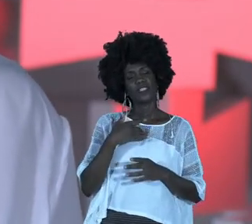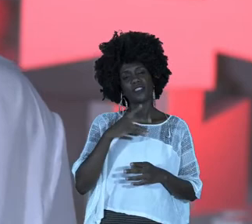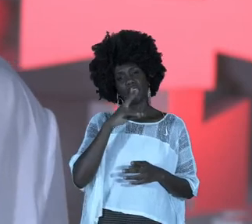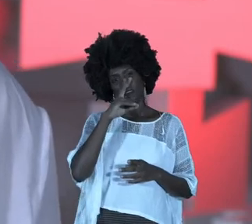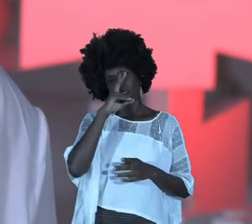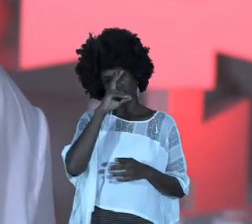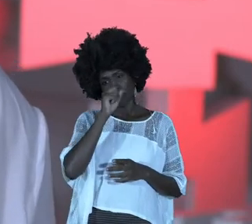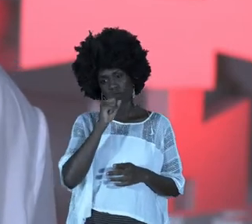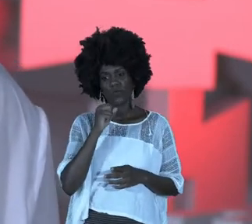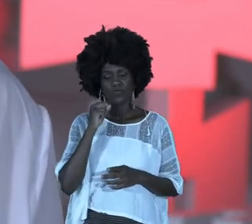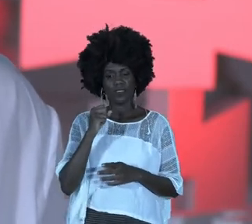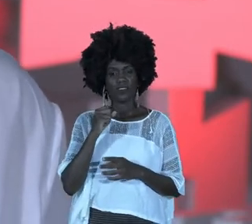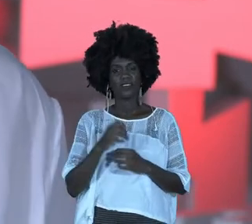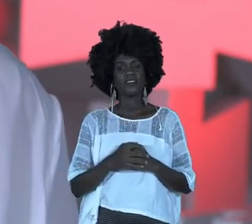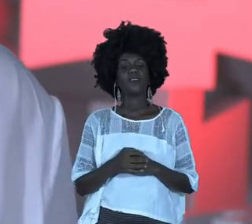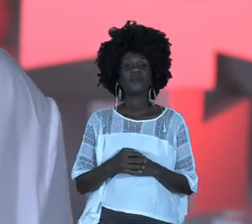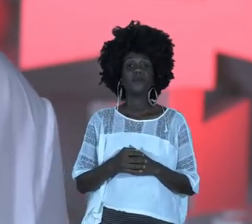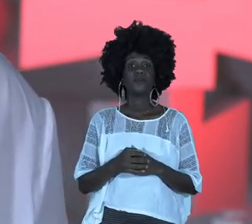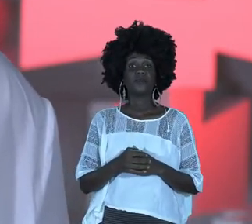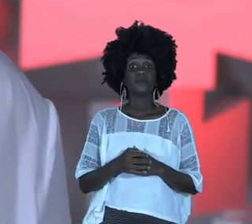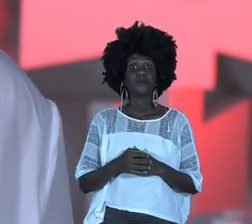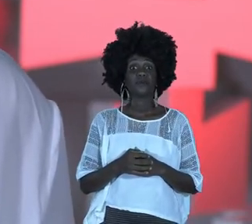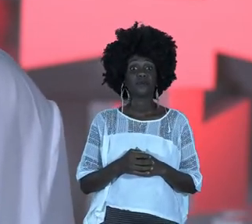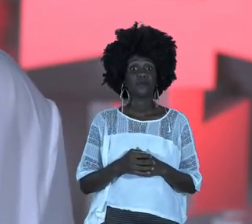potência nas passagens.